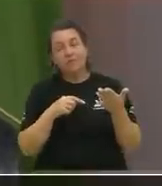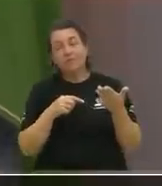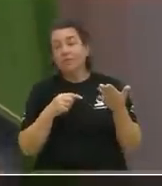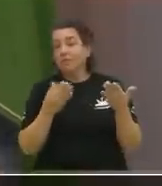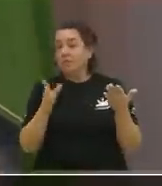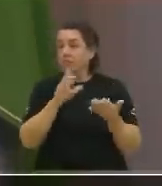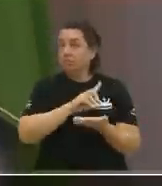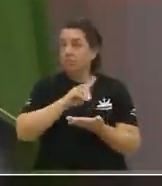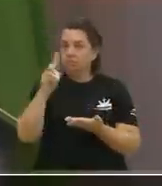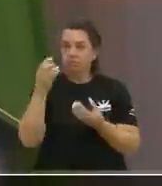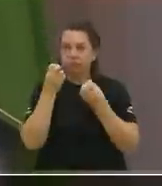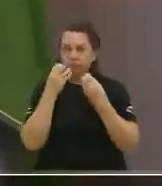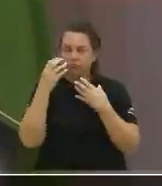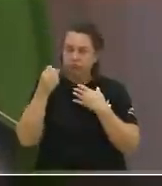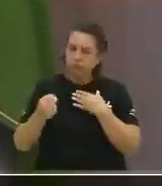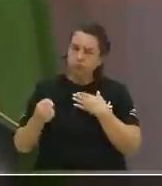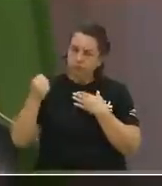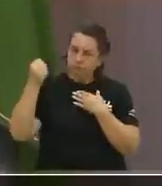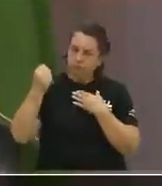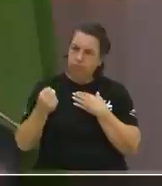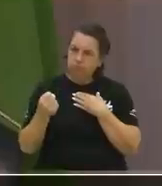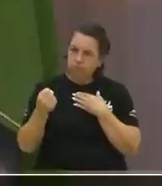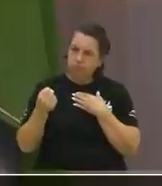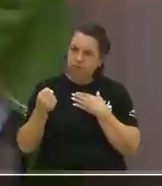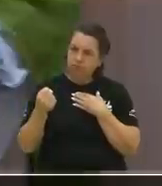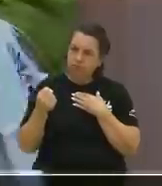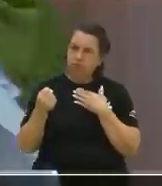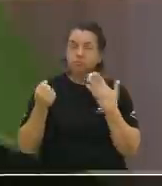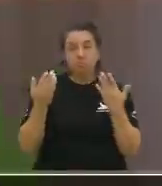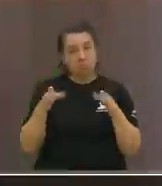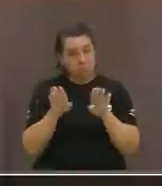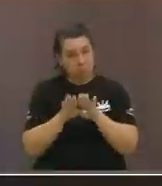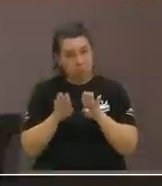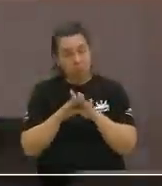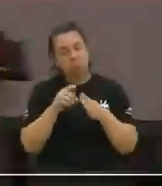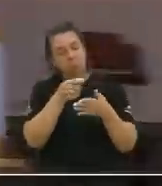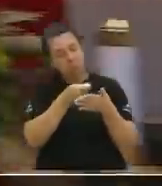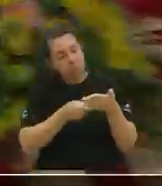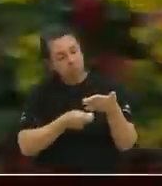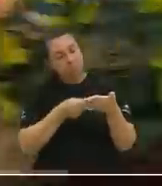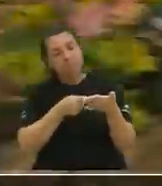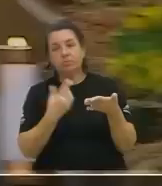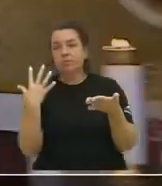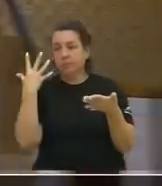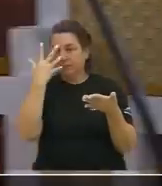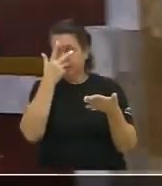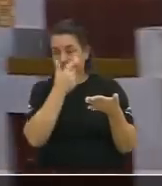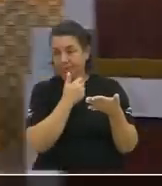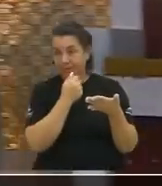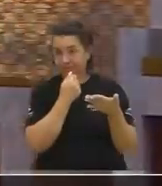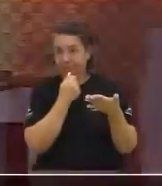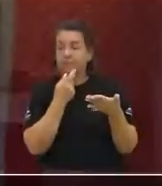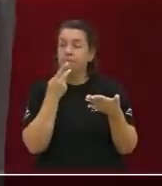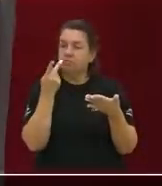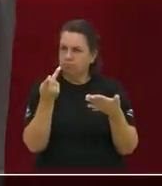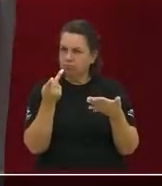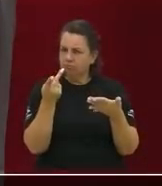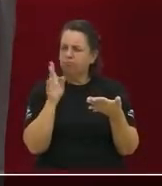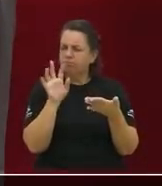de Deus o bom pastor. Como diz o texto, lindíssimo, que diz